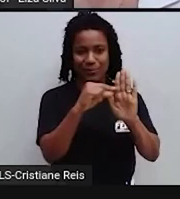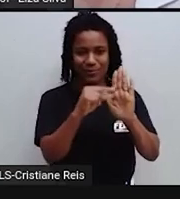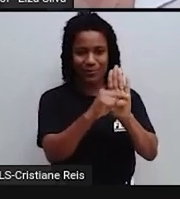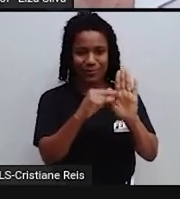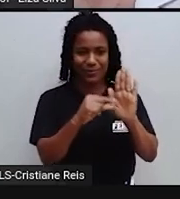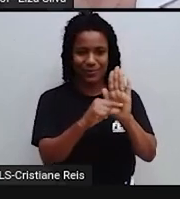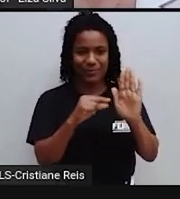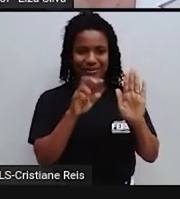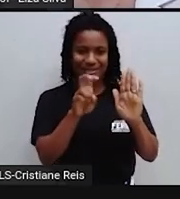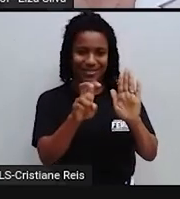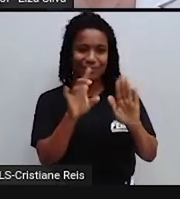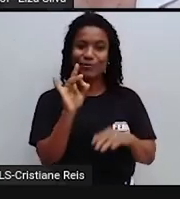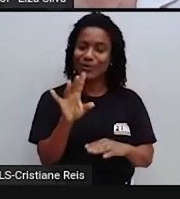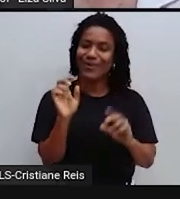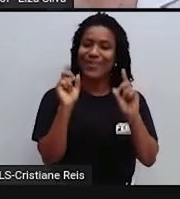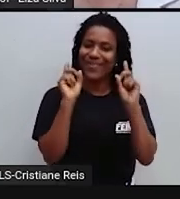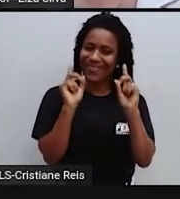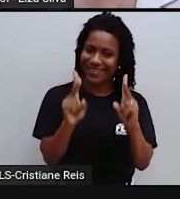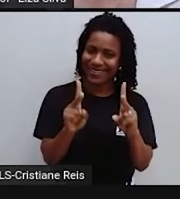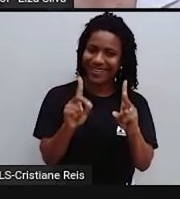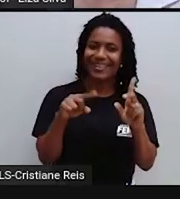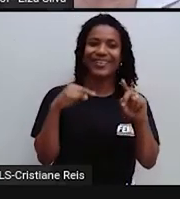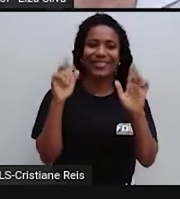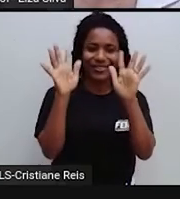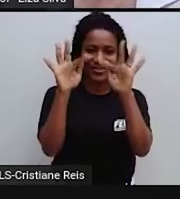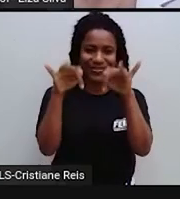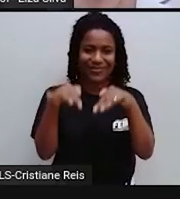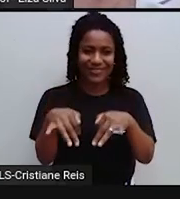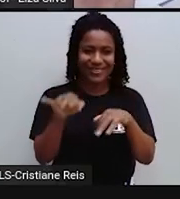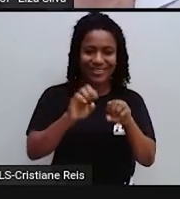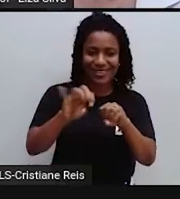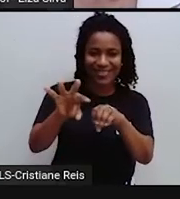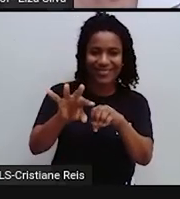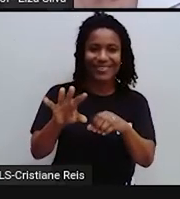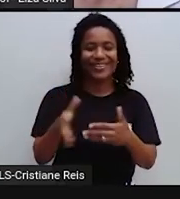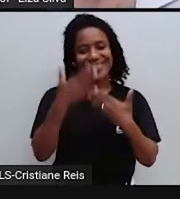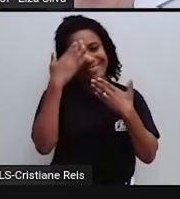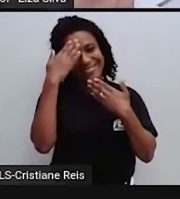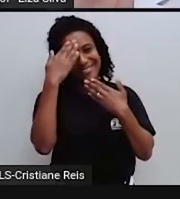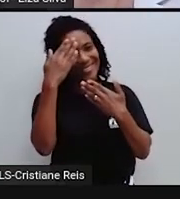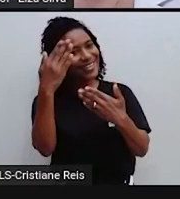Ok? Chegamos então ao final de nossa aula de hoje. Thank you.